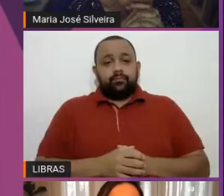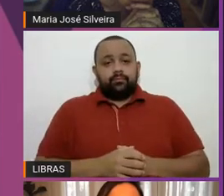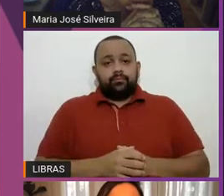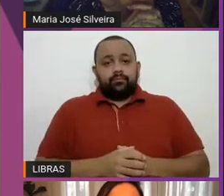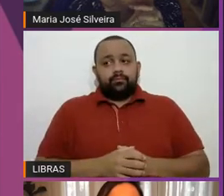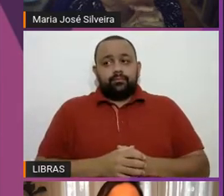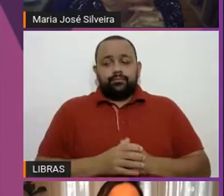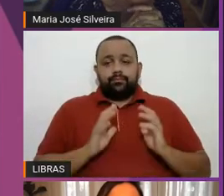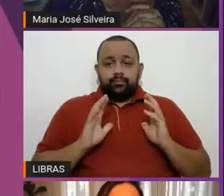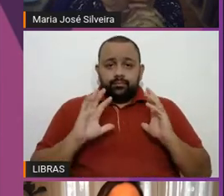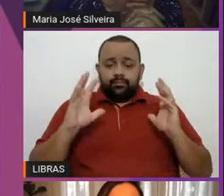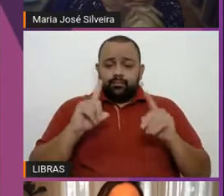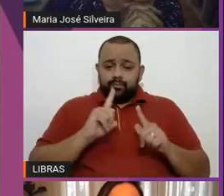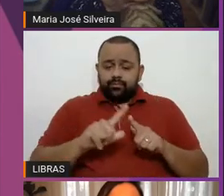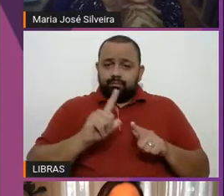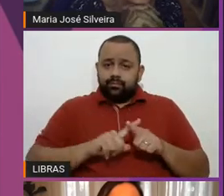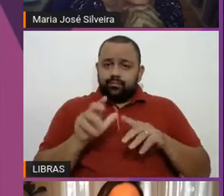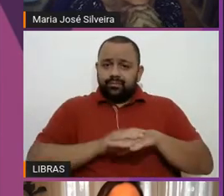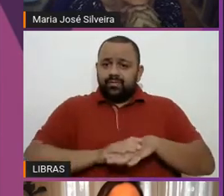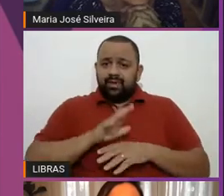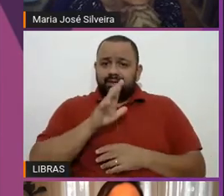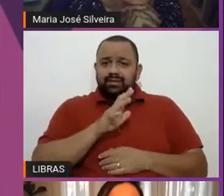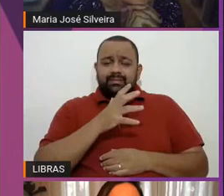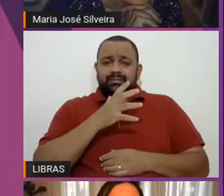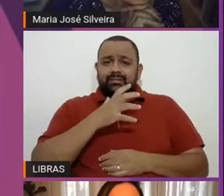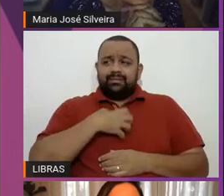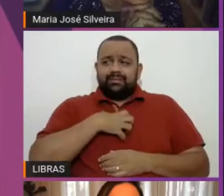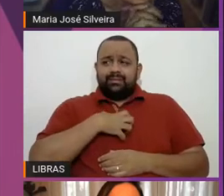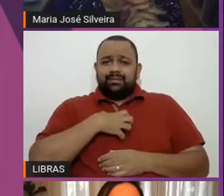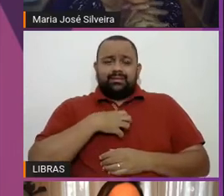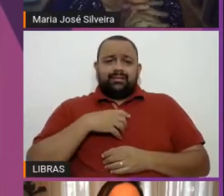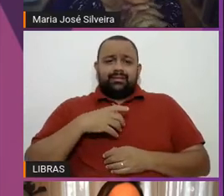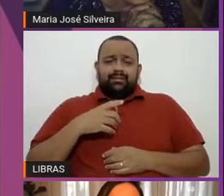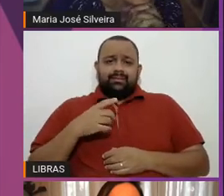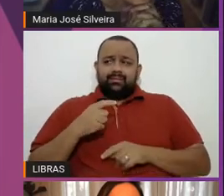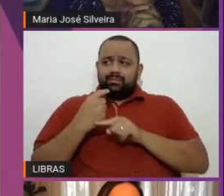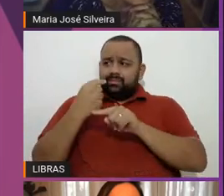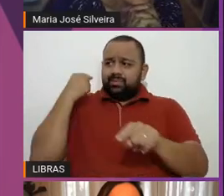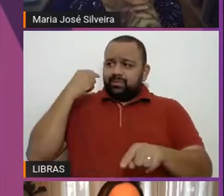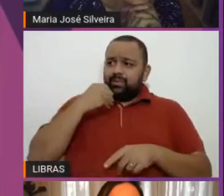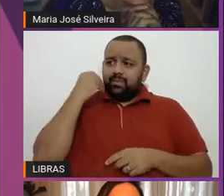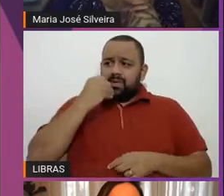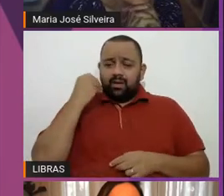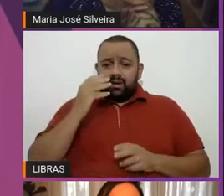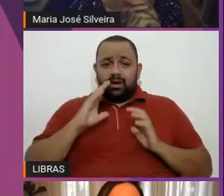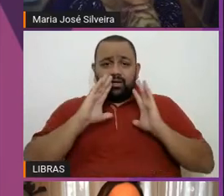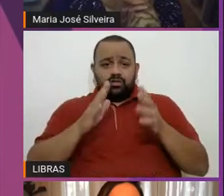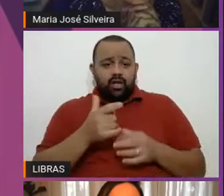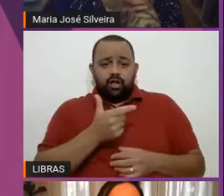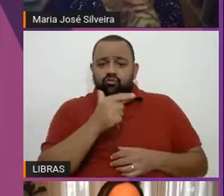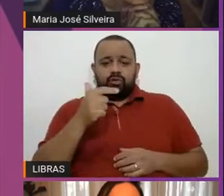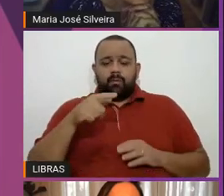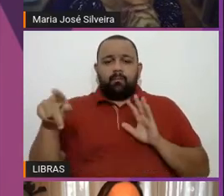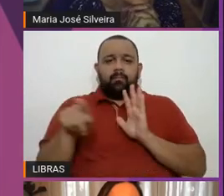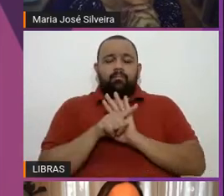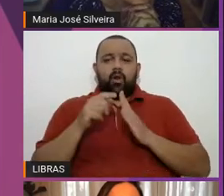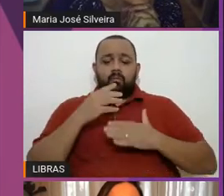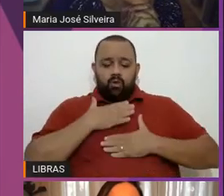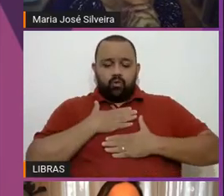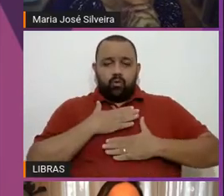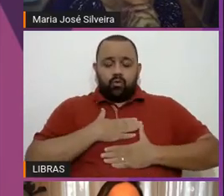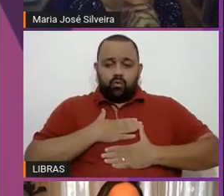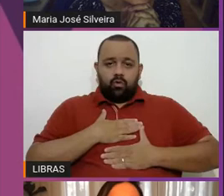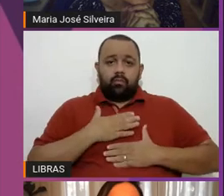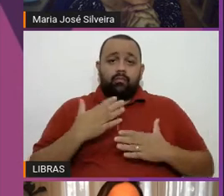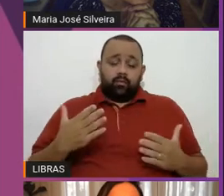lembro assim radical o sentimento que eu já tinha experimentado outras vezes na vida quero de não ter o meu próprio corpo eu